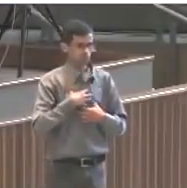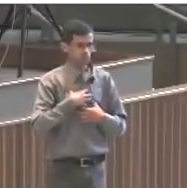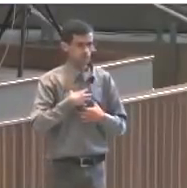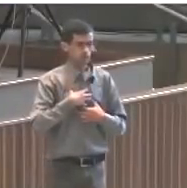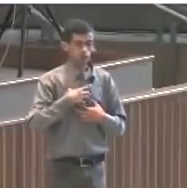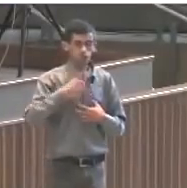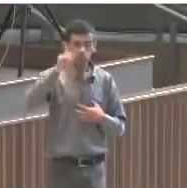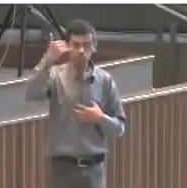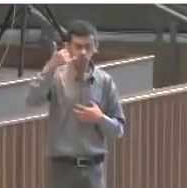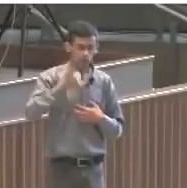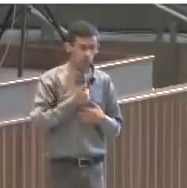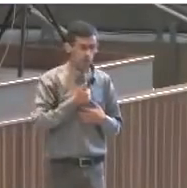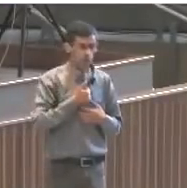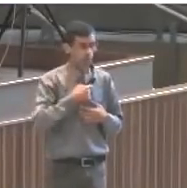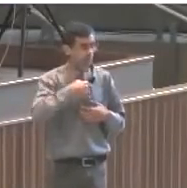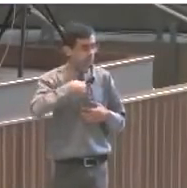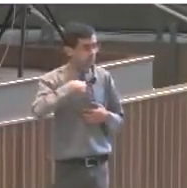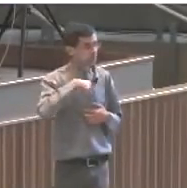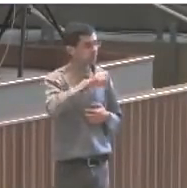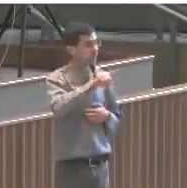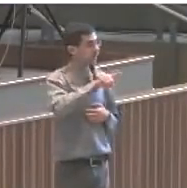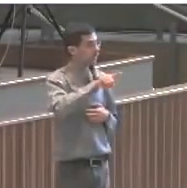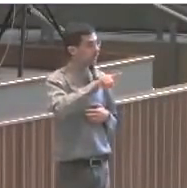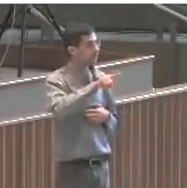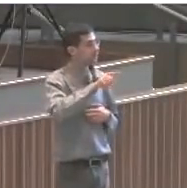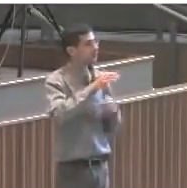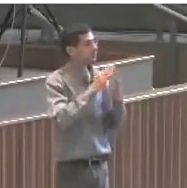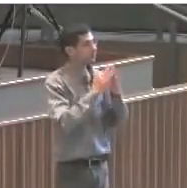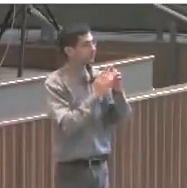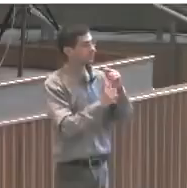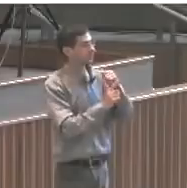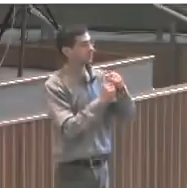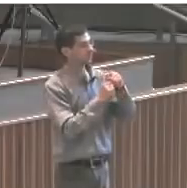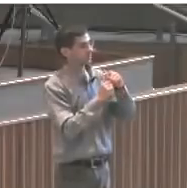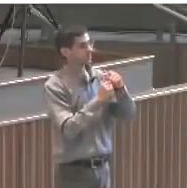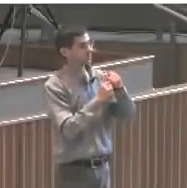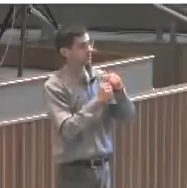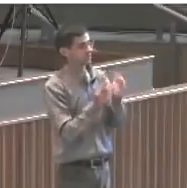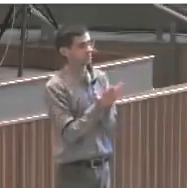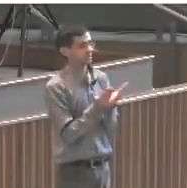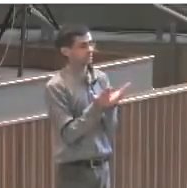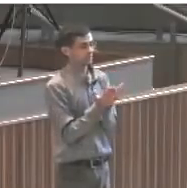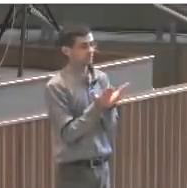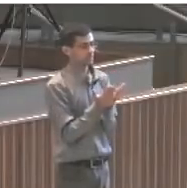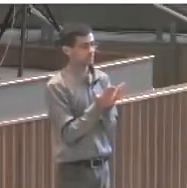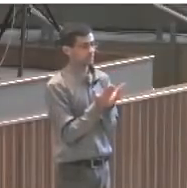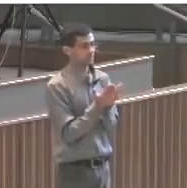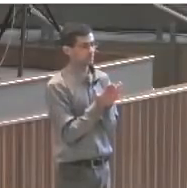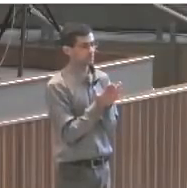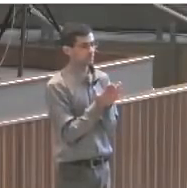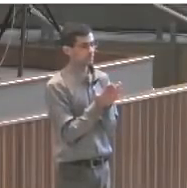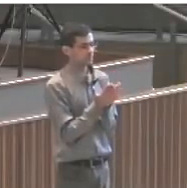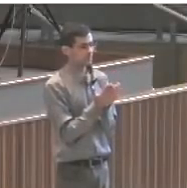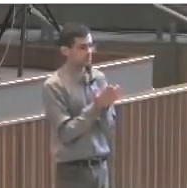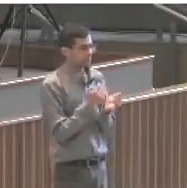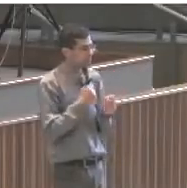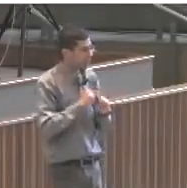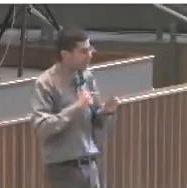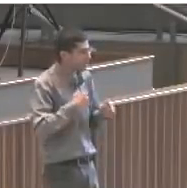voz dizia vá a uma igreja de crentes eu não sabia o que era